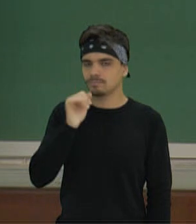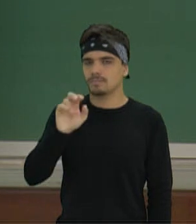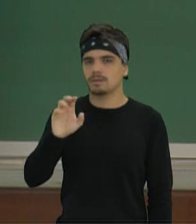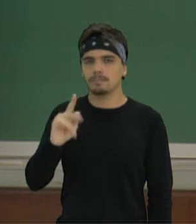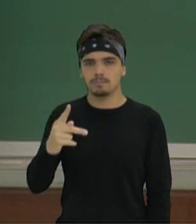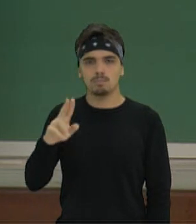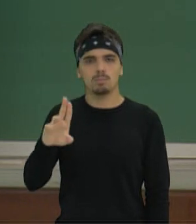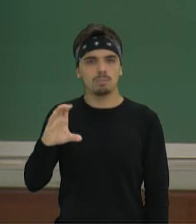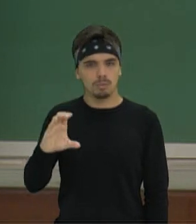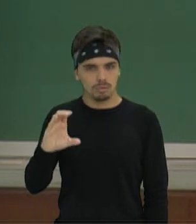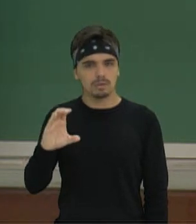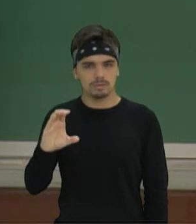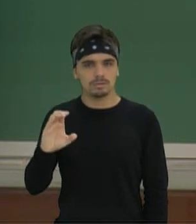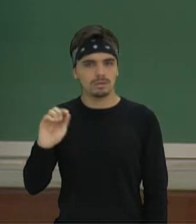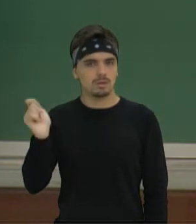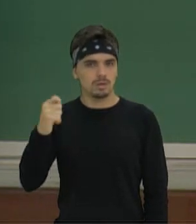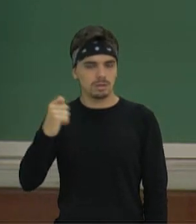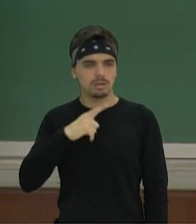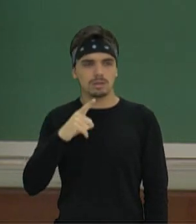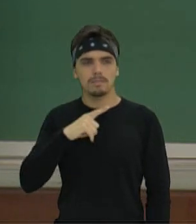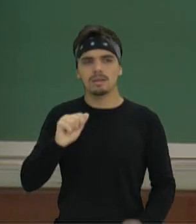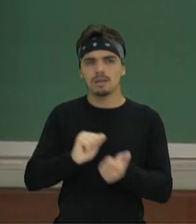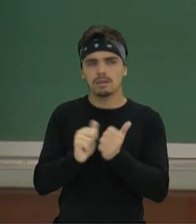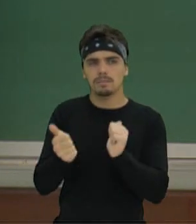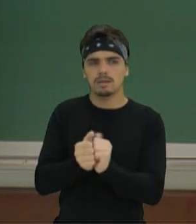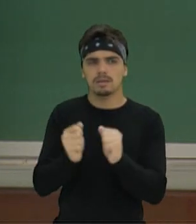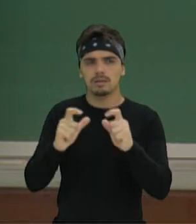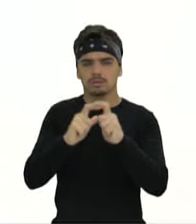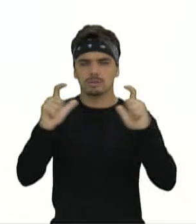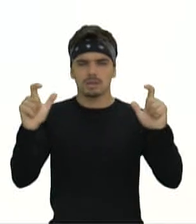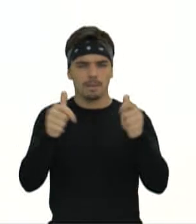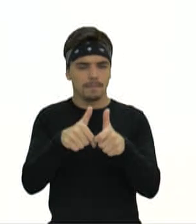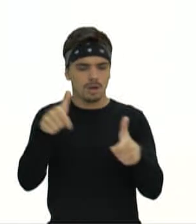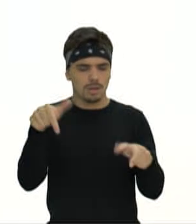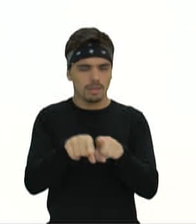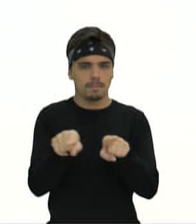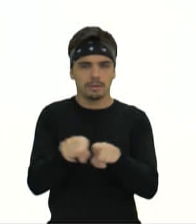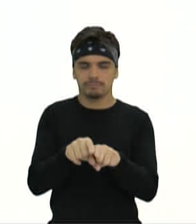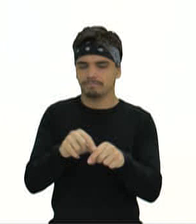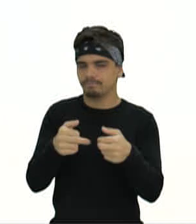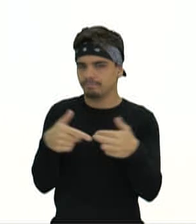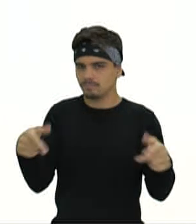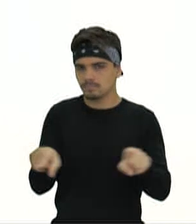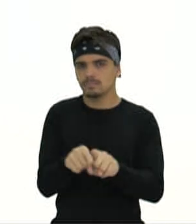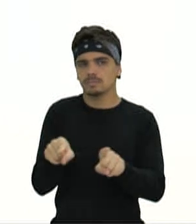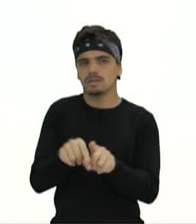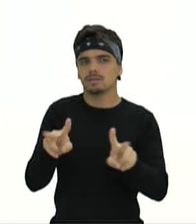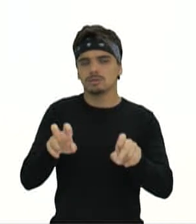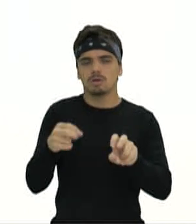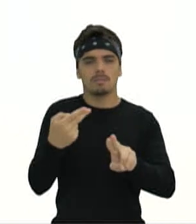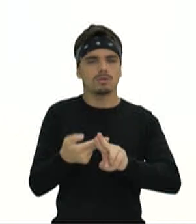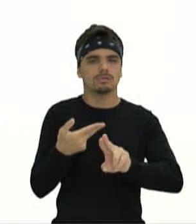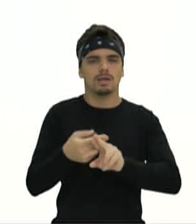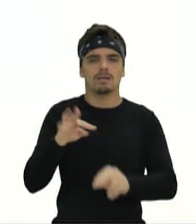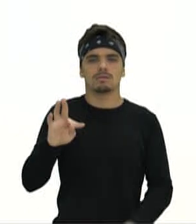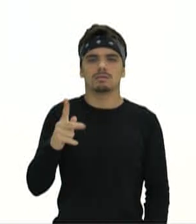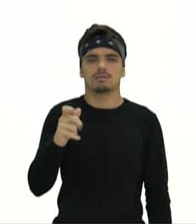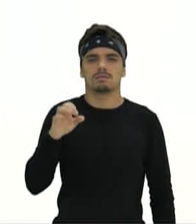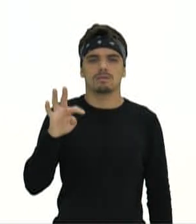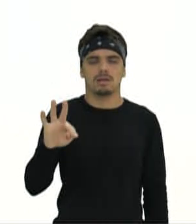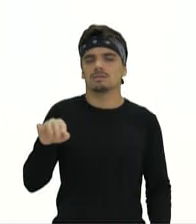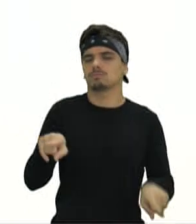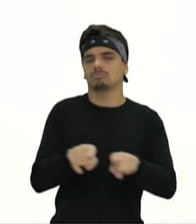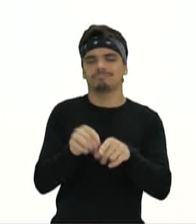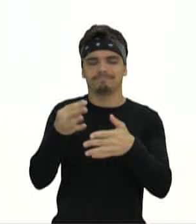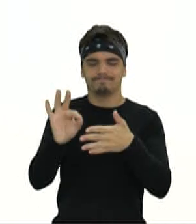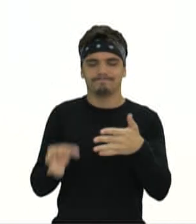pouco adaptada, justamente porque tanto que a tirinha era maior, né, e tudo mais, justamente sobre o uso do that, estou falando sobre omissão.